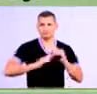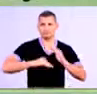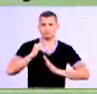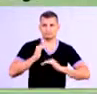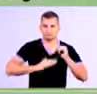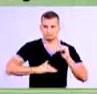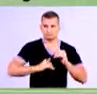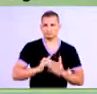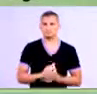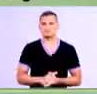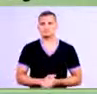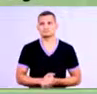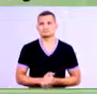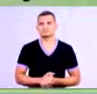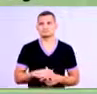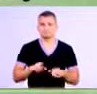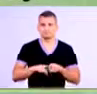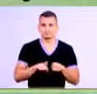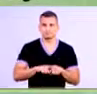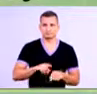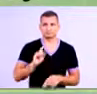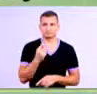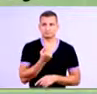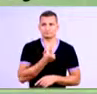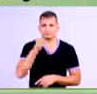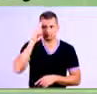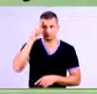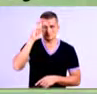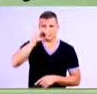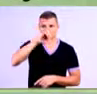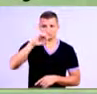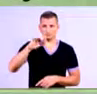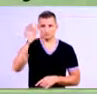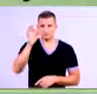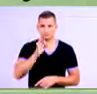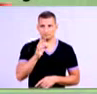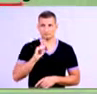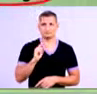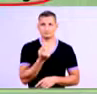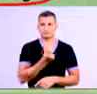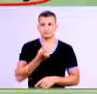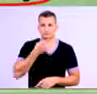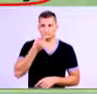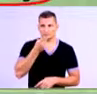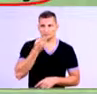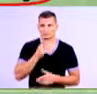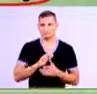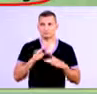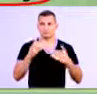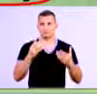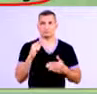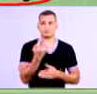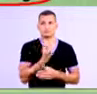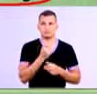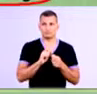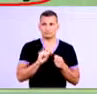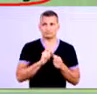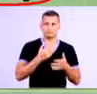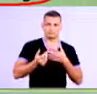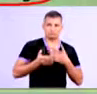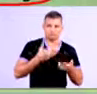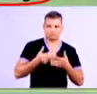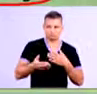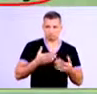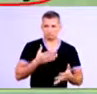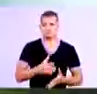E aqui está, né, que nós lembramos de 90% do que nós dizemos quando nós fazemos algo. É por isso que eu comentei